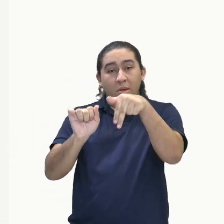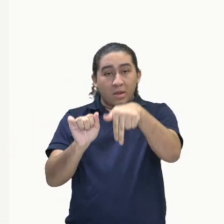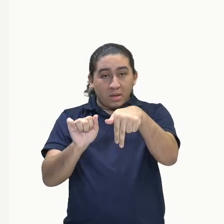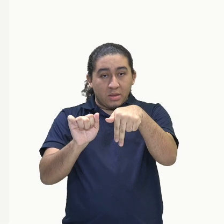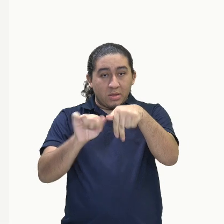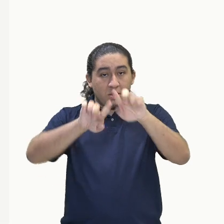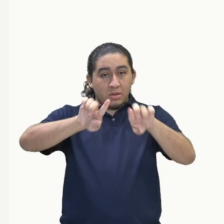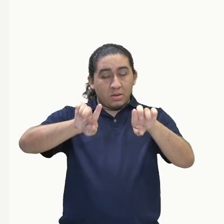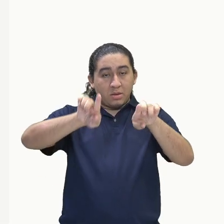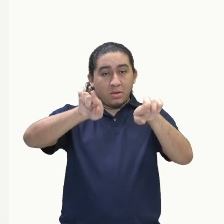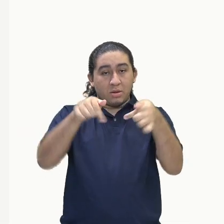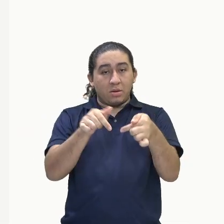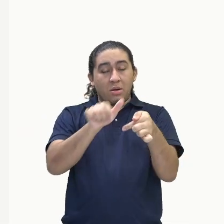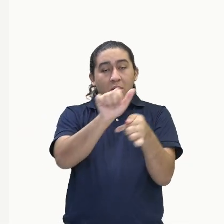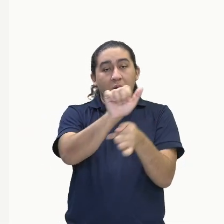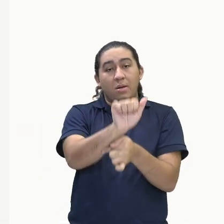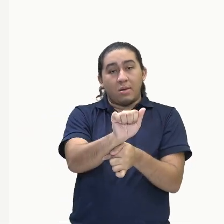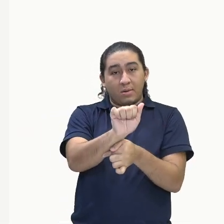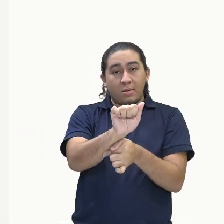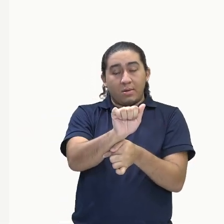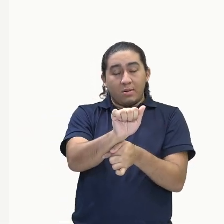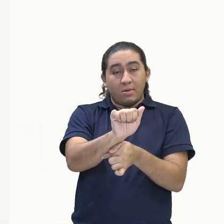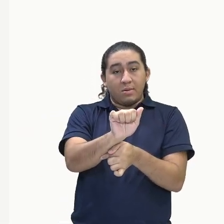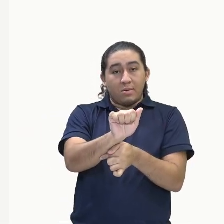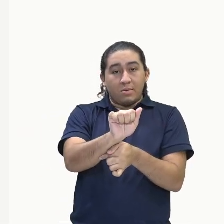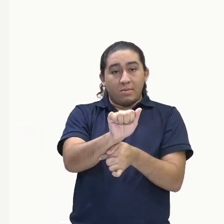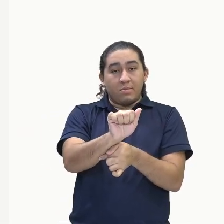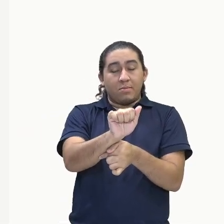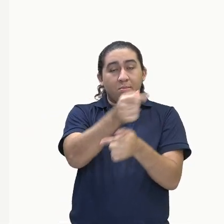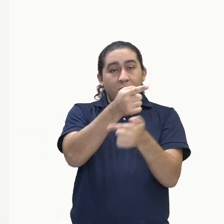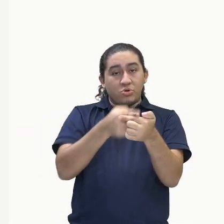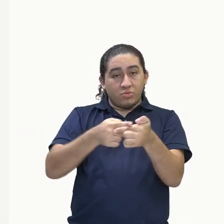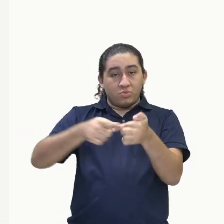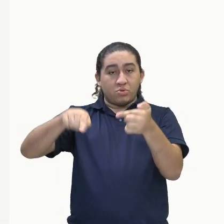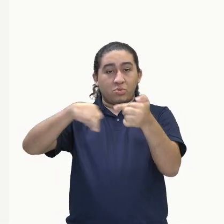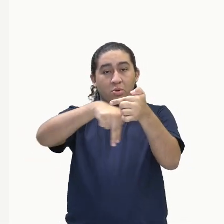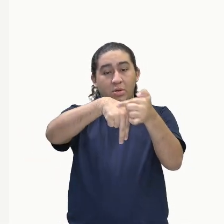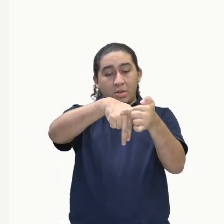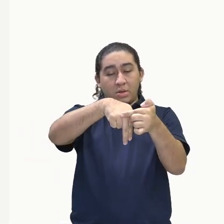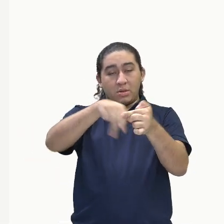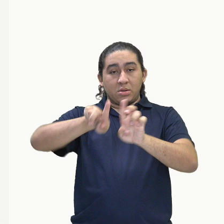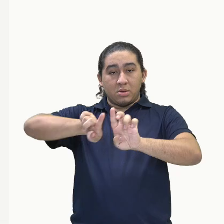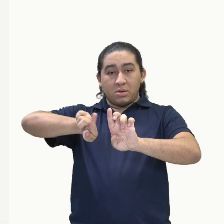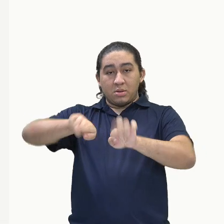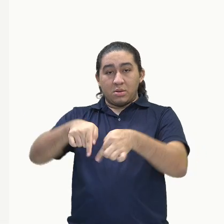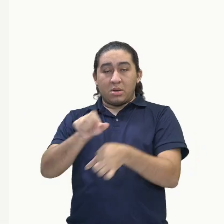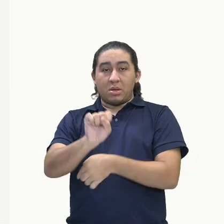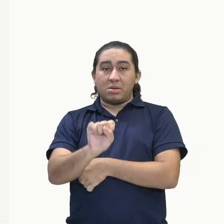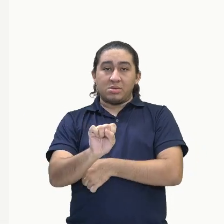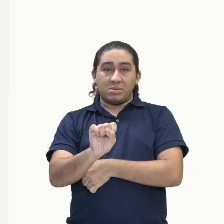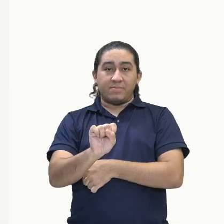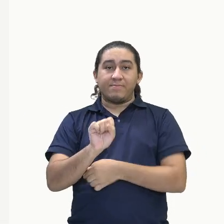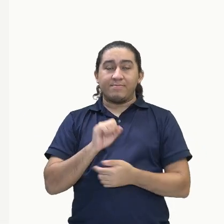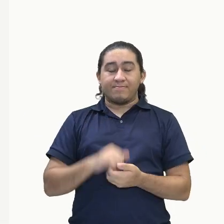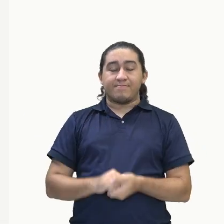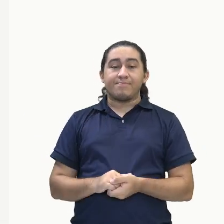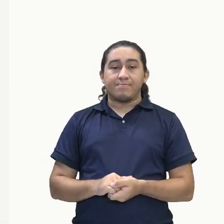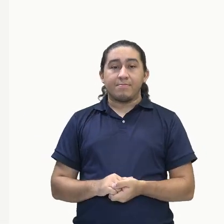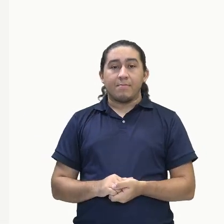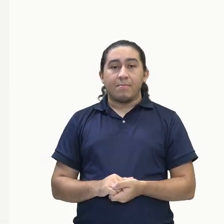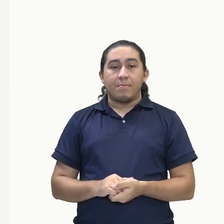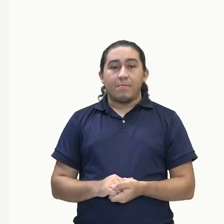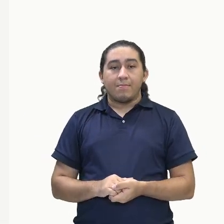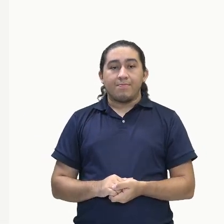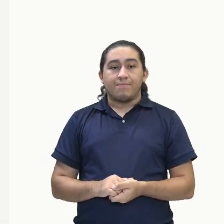do evento ocorrer dividido pelo número do espaço amostral, que eu vou chamar aqui de